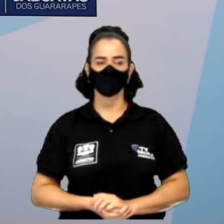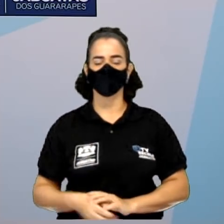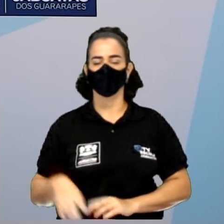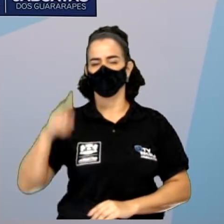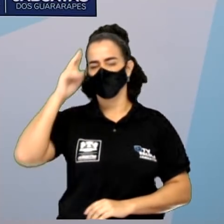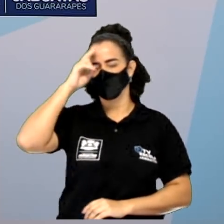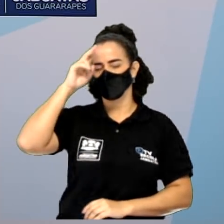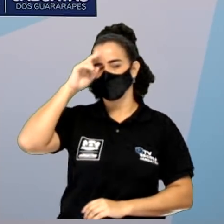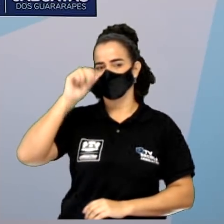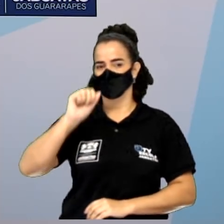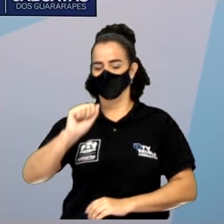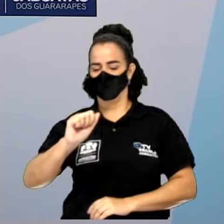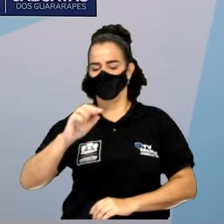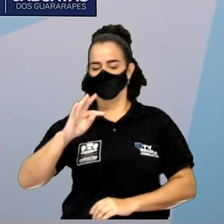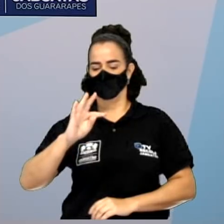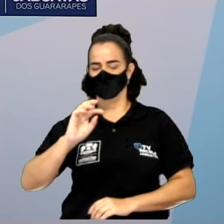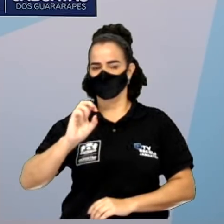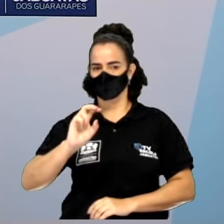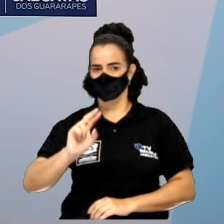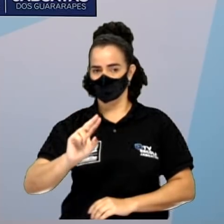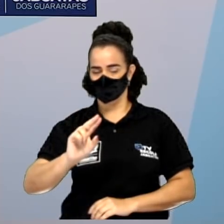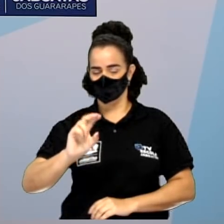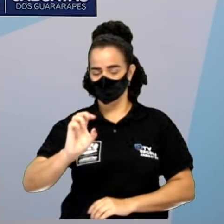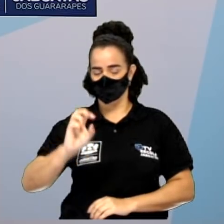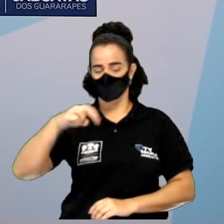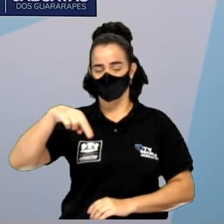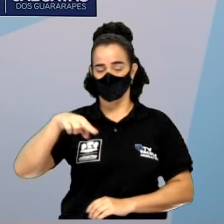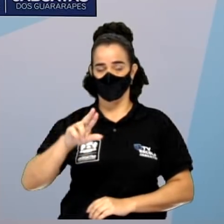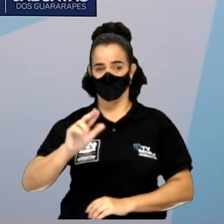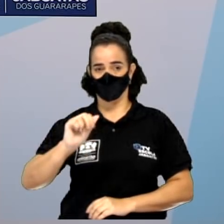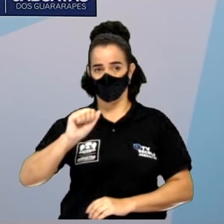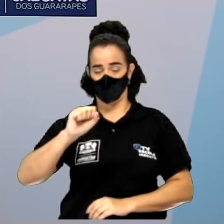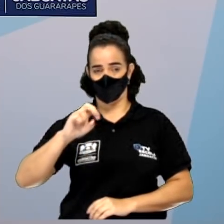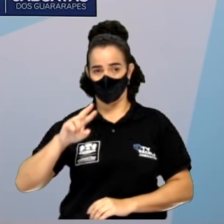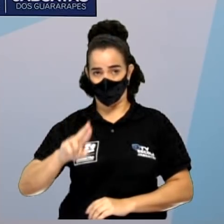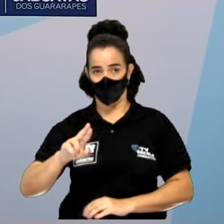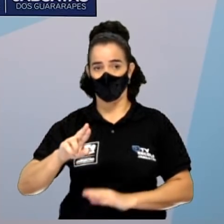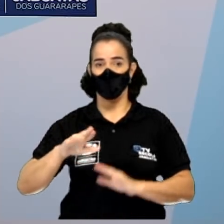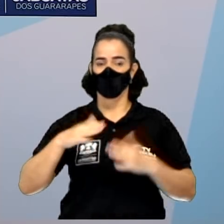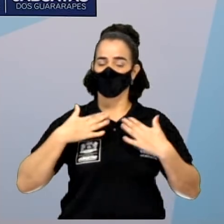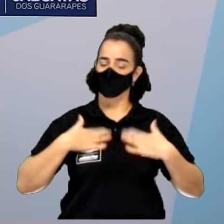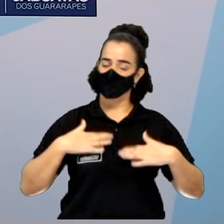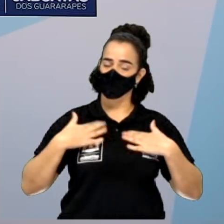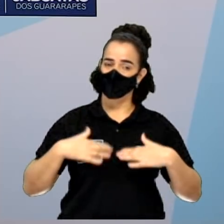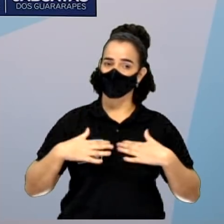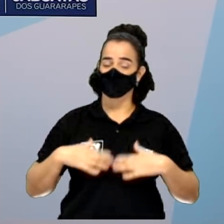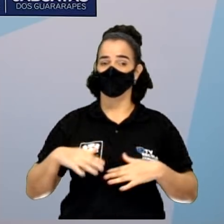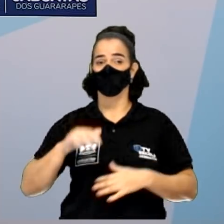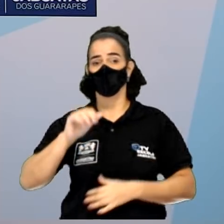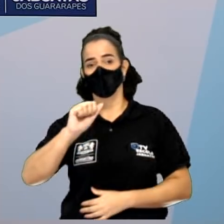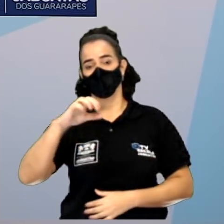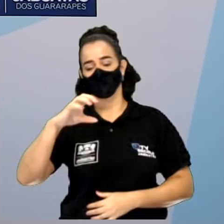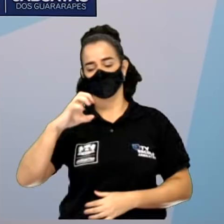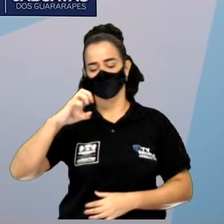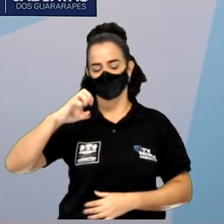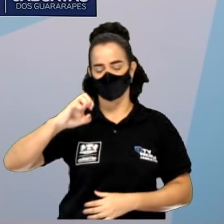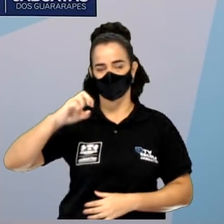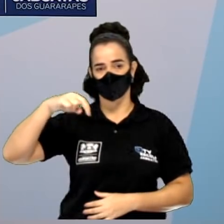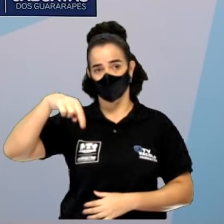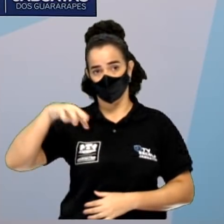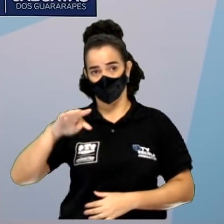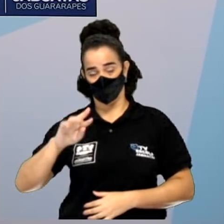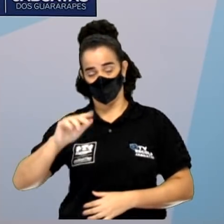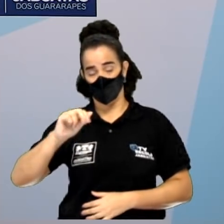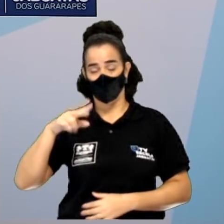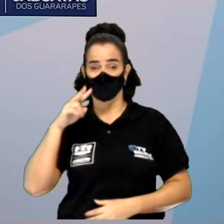atenuar significa suavizar algo. E acentuar é você tornar algo mais evidente, tá? Você fortalecer